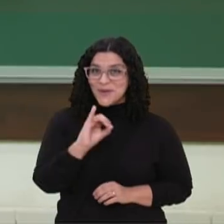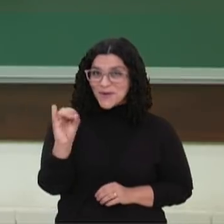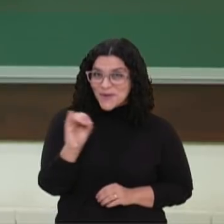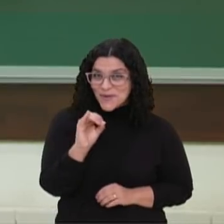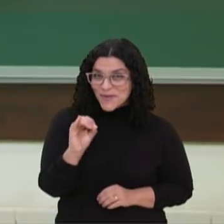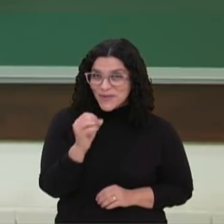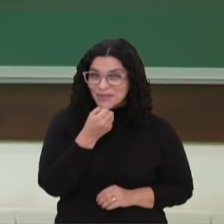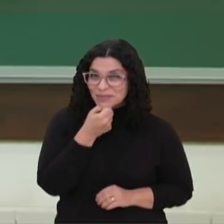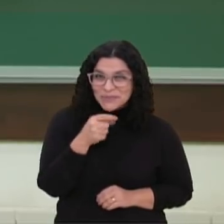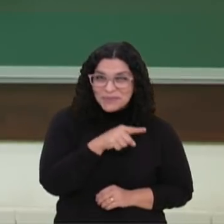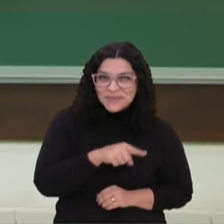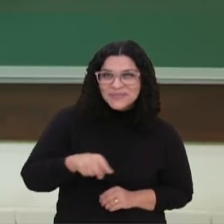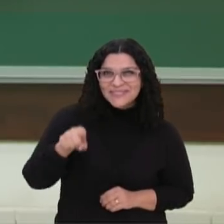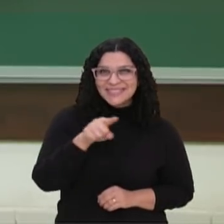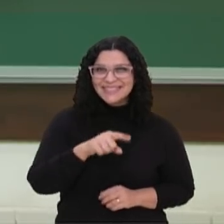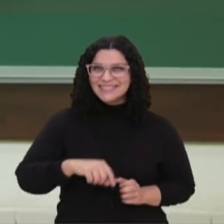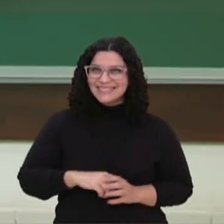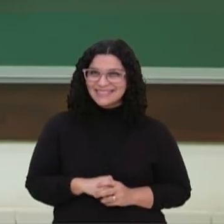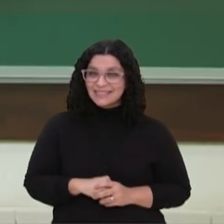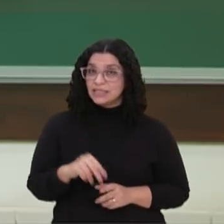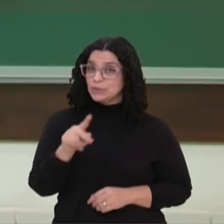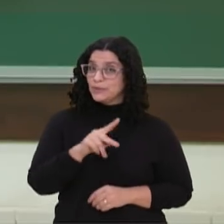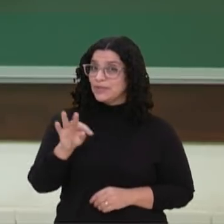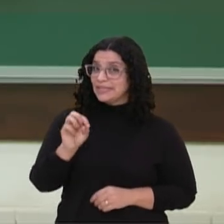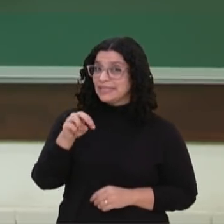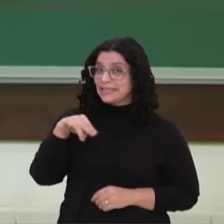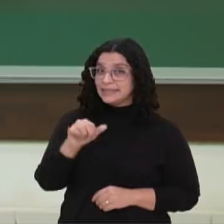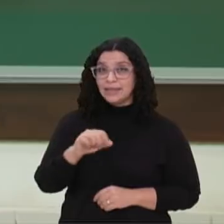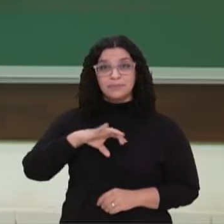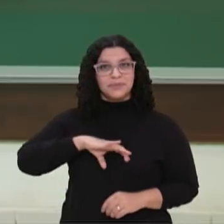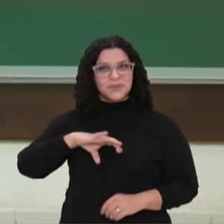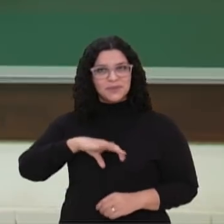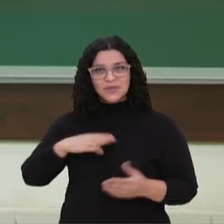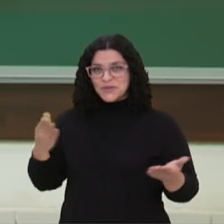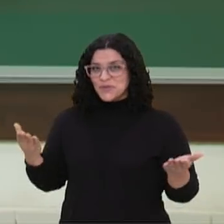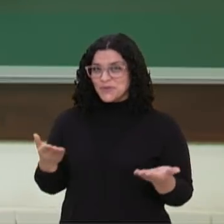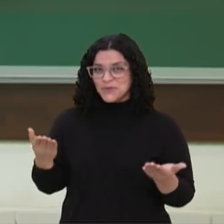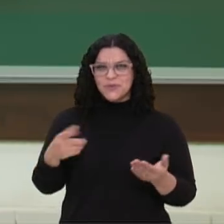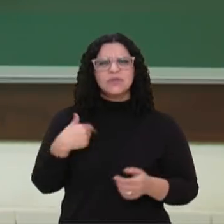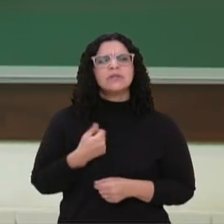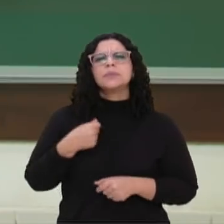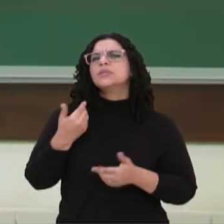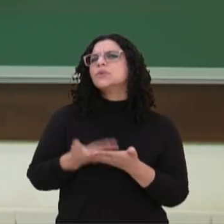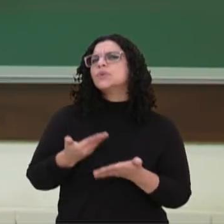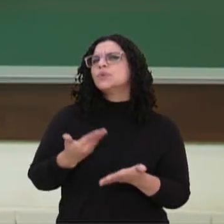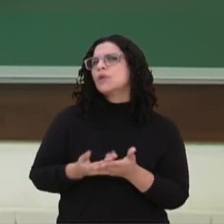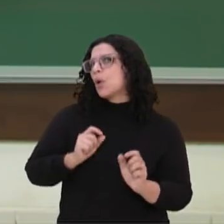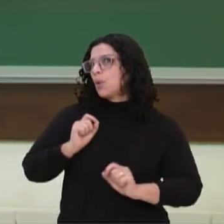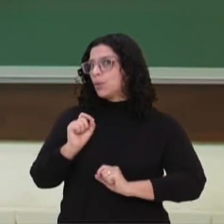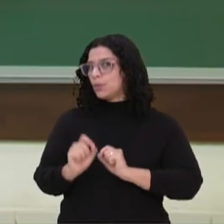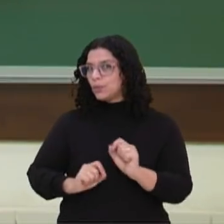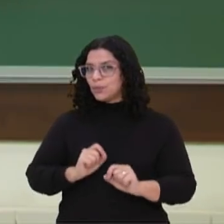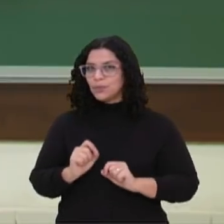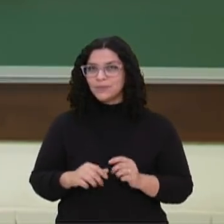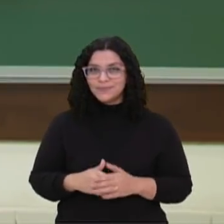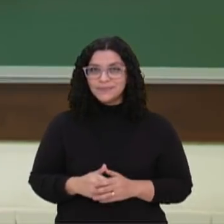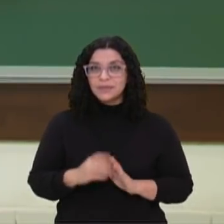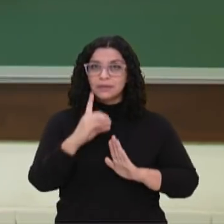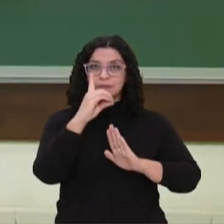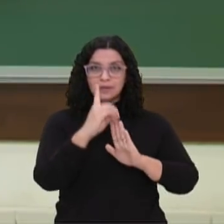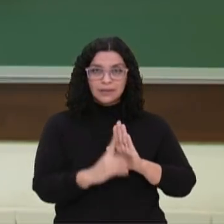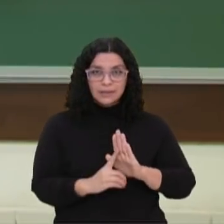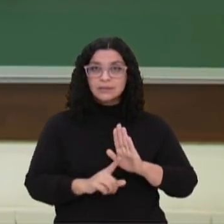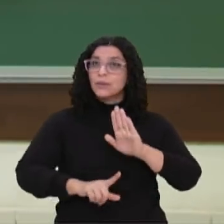Olá pessoal, tudo bem com vocês? Professora Tânia de Língua Portuguesa, trabalhando com vocês hoje a